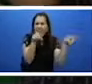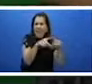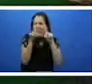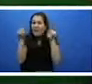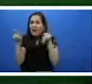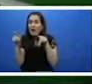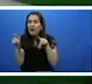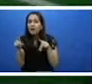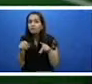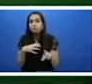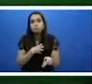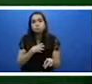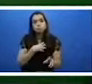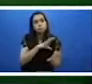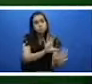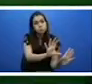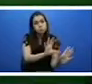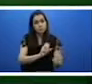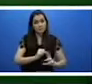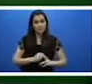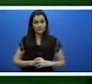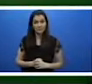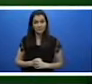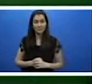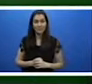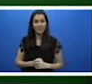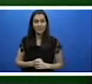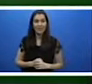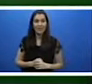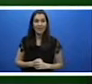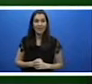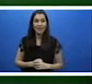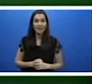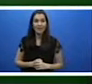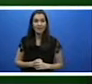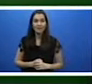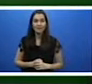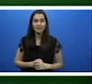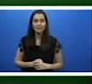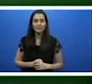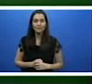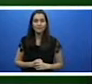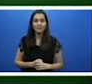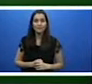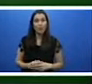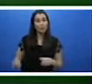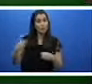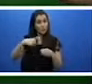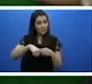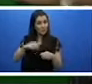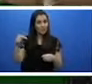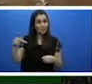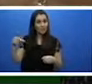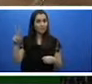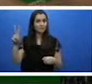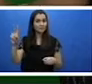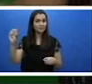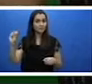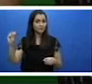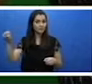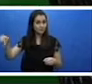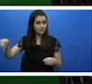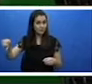próprio ambiente, tá? Volte às imagens ali, da página 289. Peguem os lápis de cor,